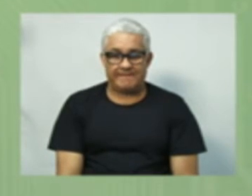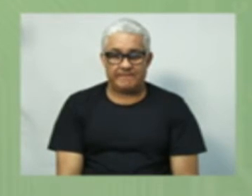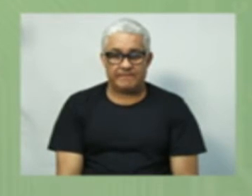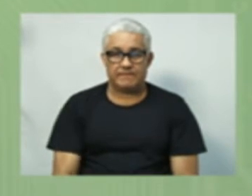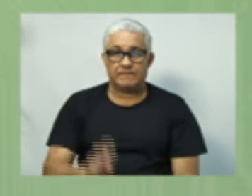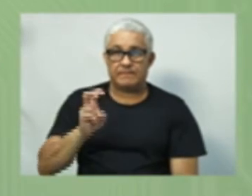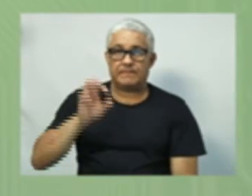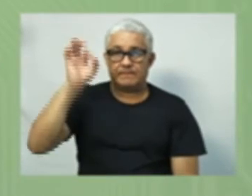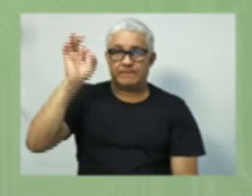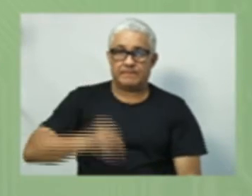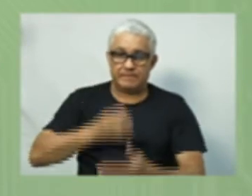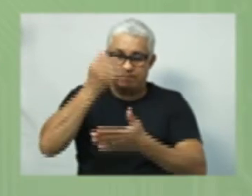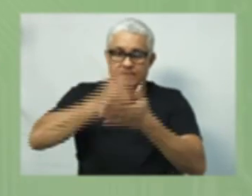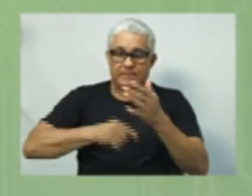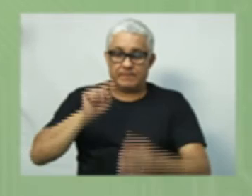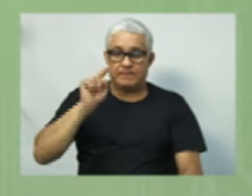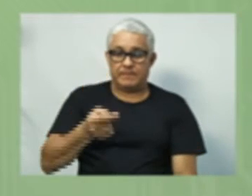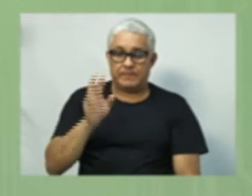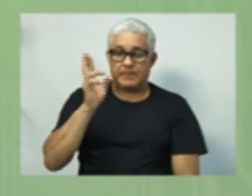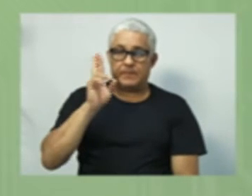5% sobre 1.000.